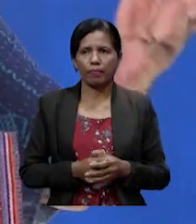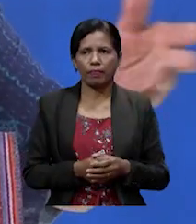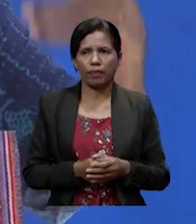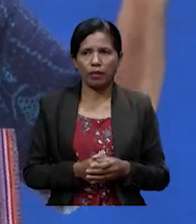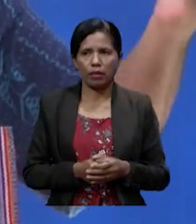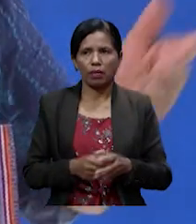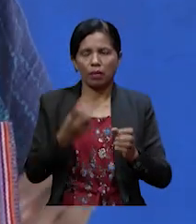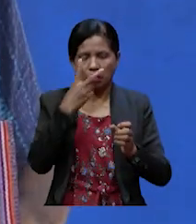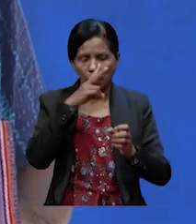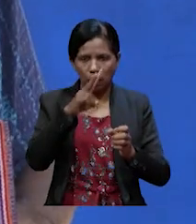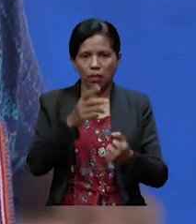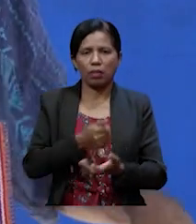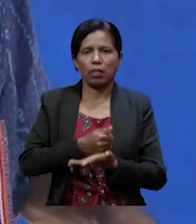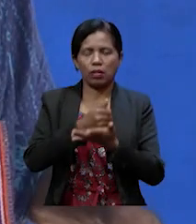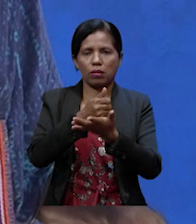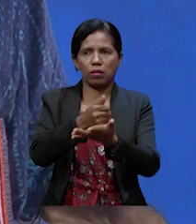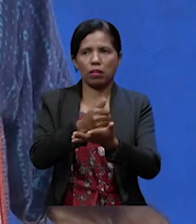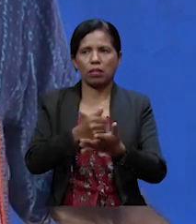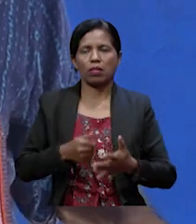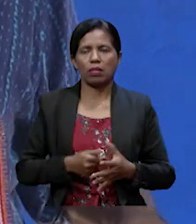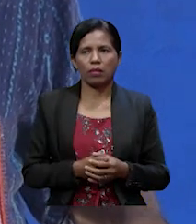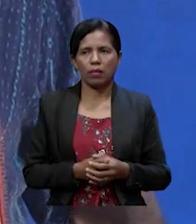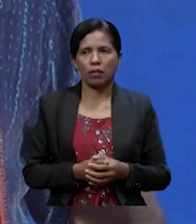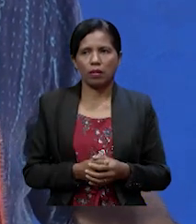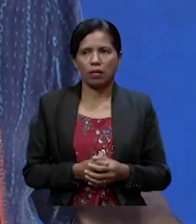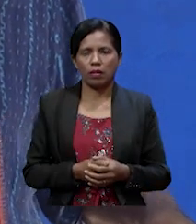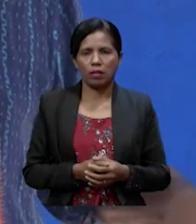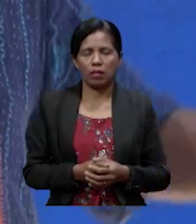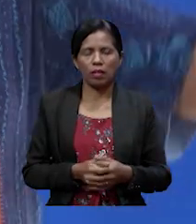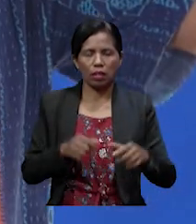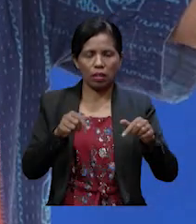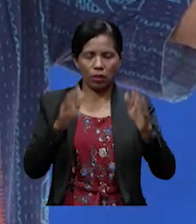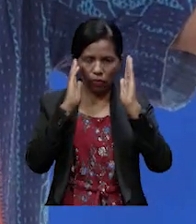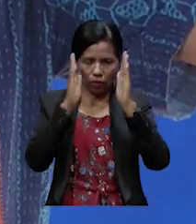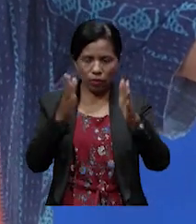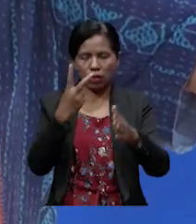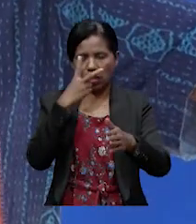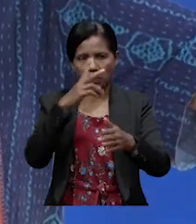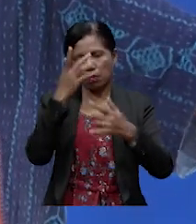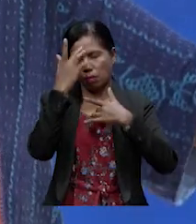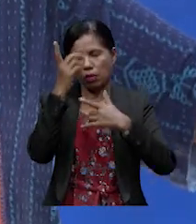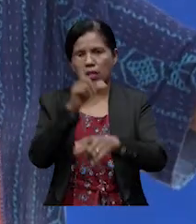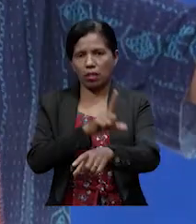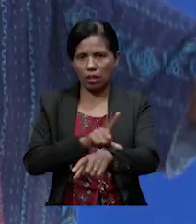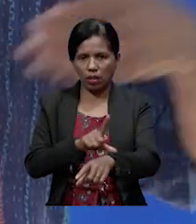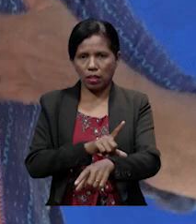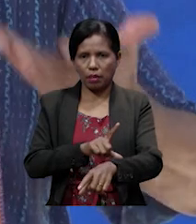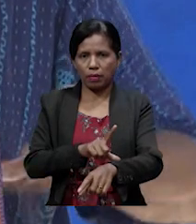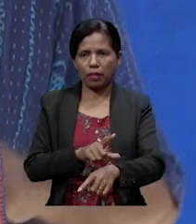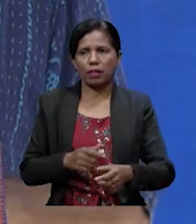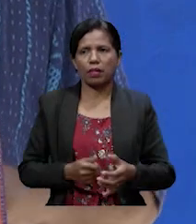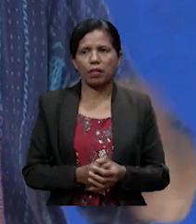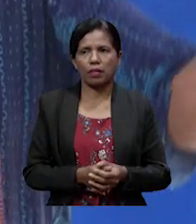onde era e ho kita matan e lei que podia por uma lepra mas foi maior na verdade